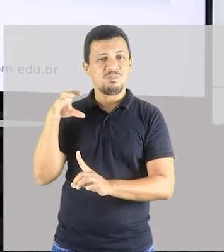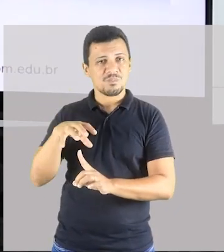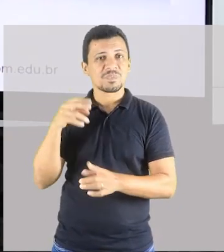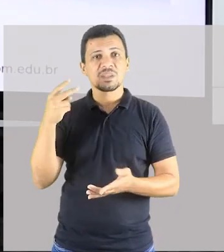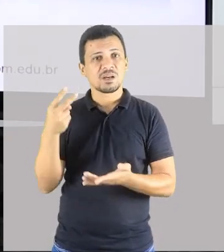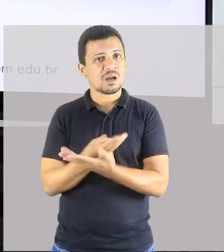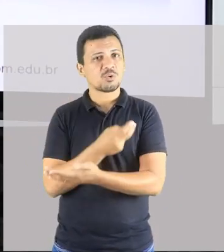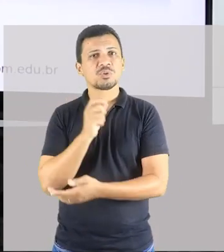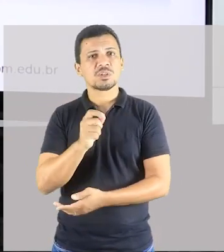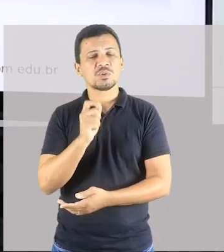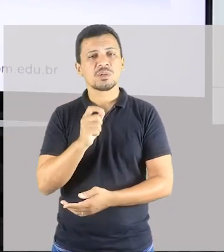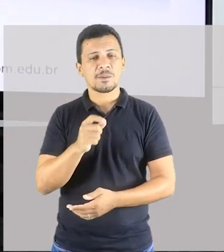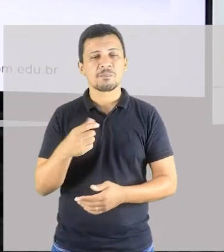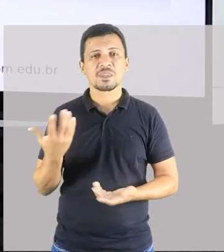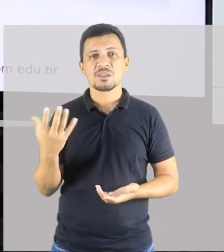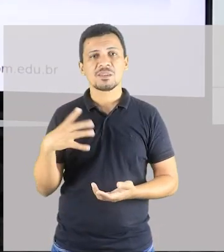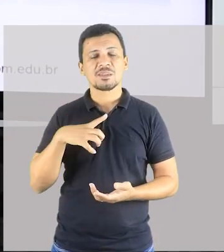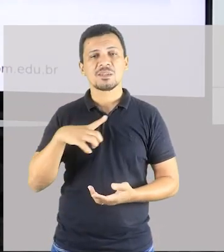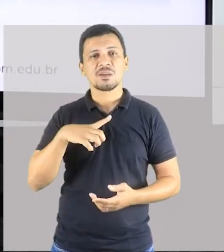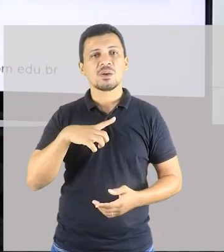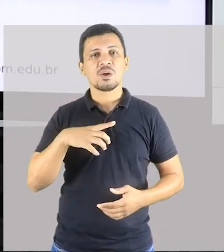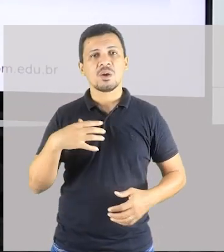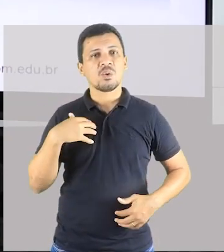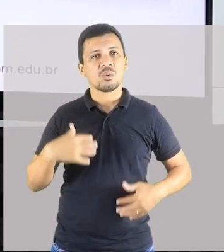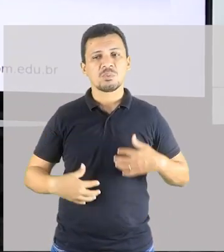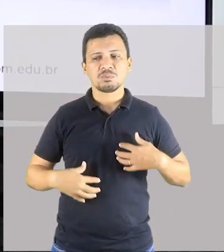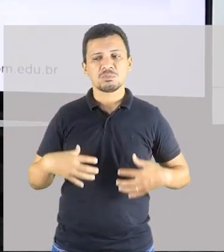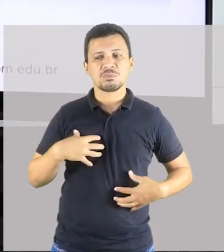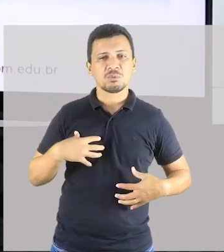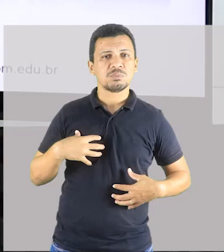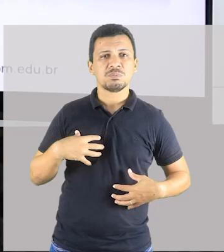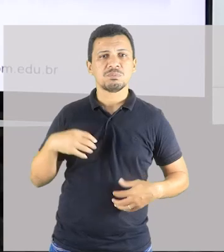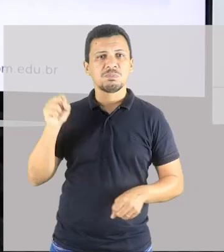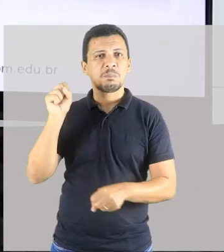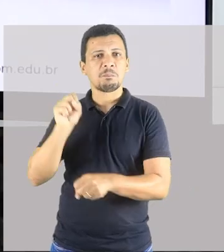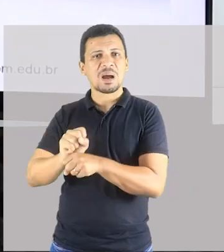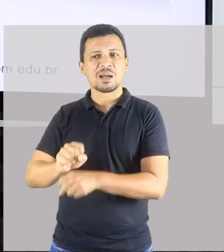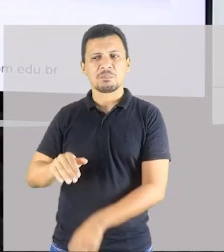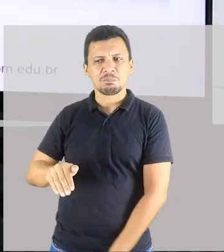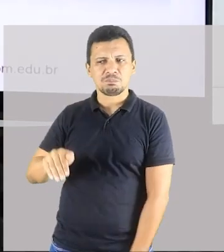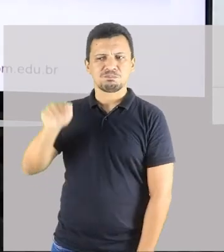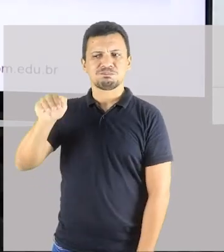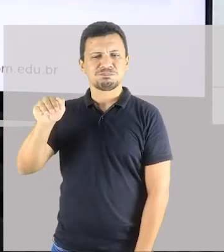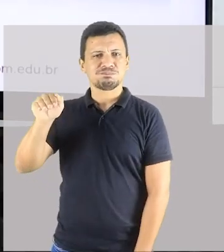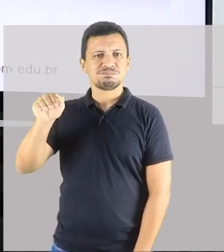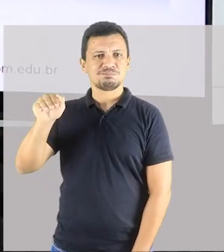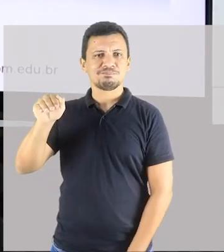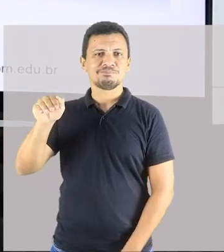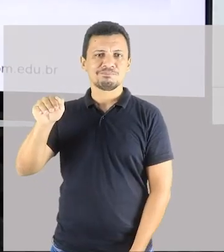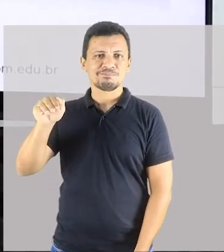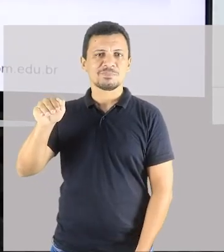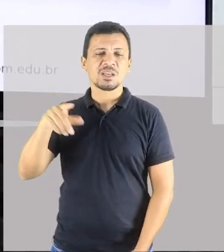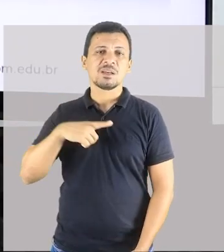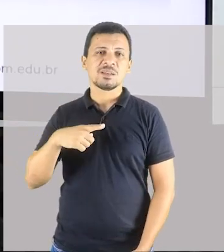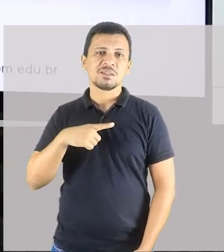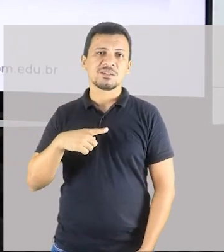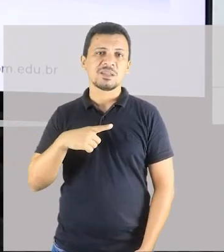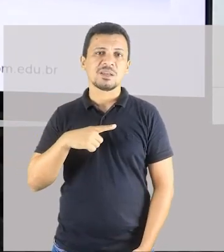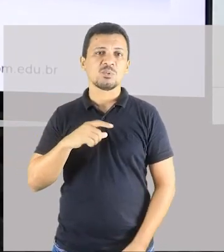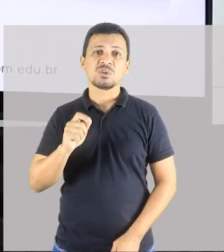ocorra o fechamento das epífises precocemente. Então esse indivíduo ele vai ter um